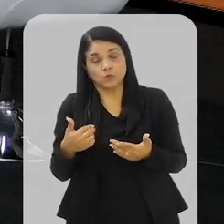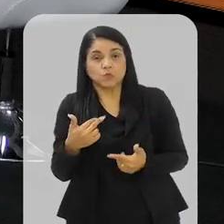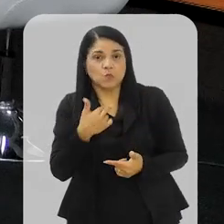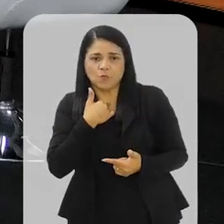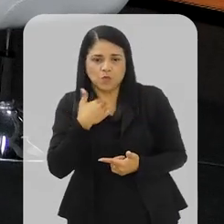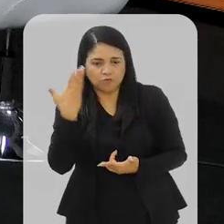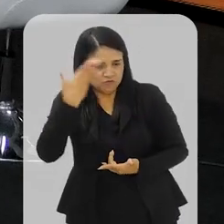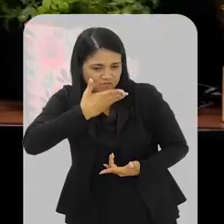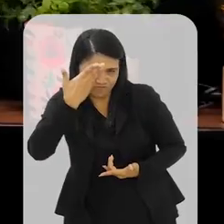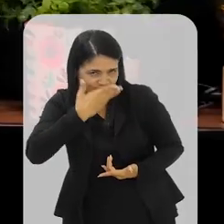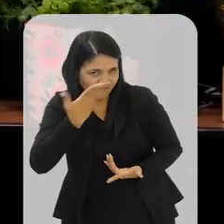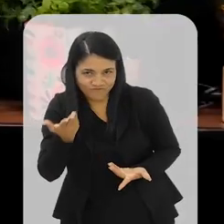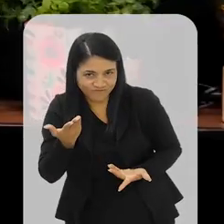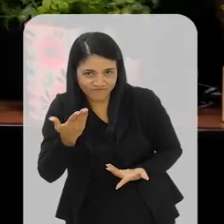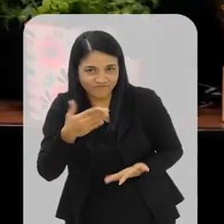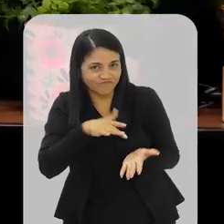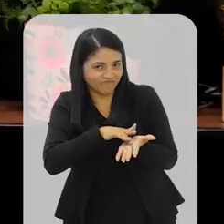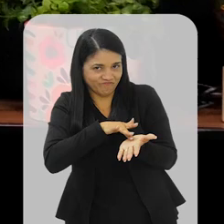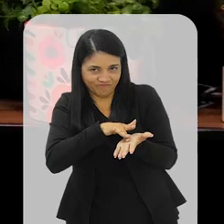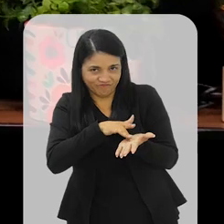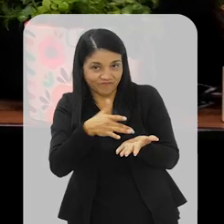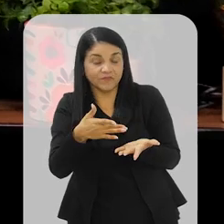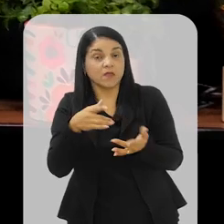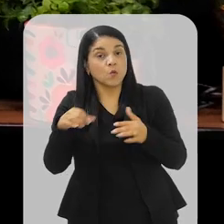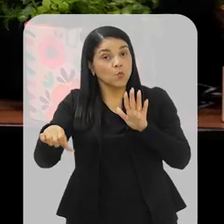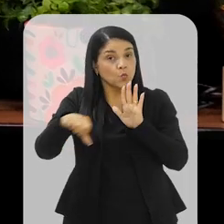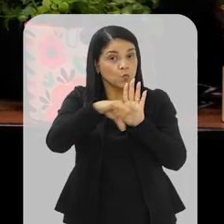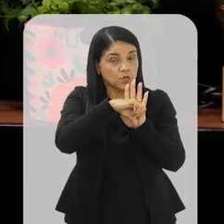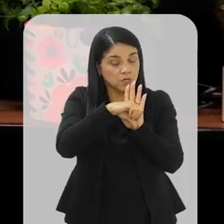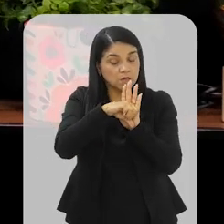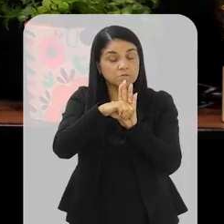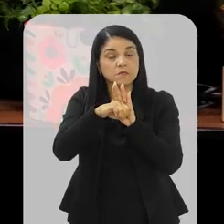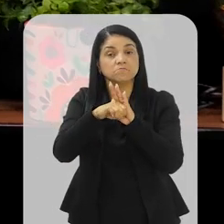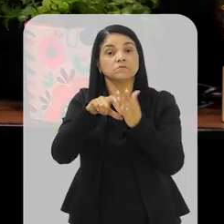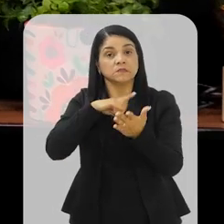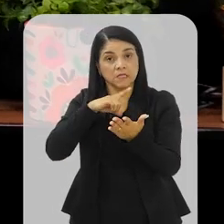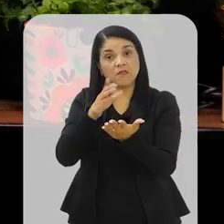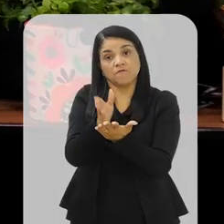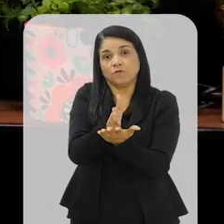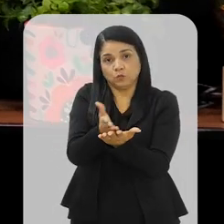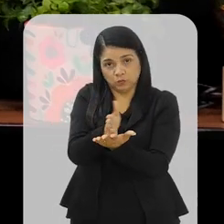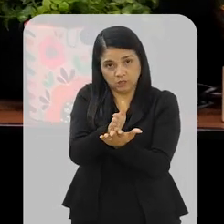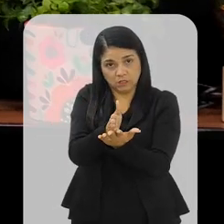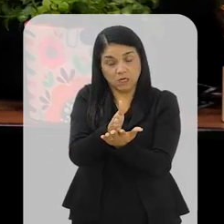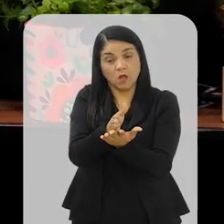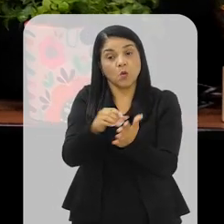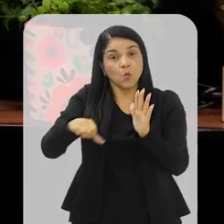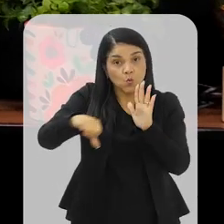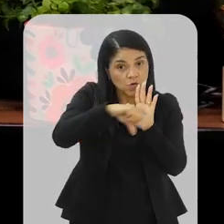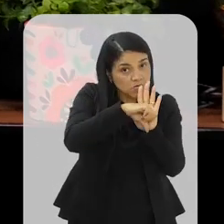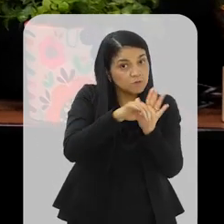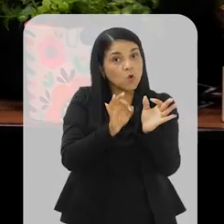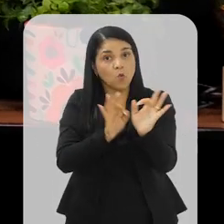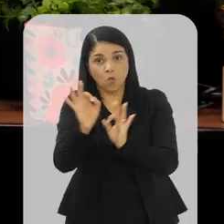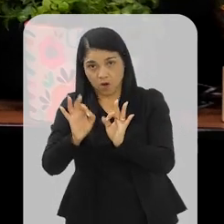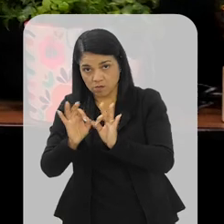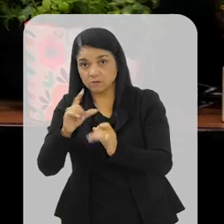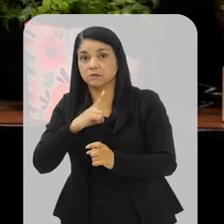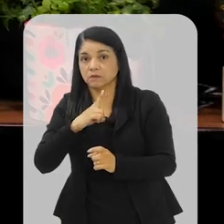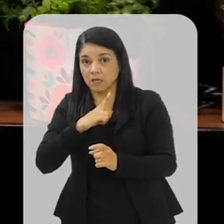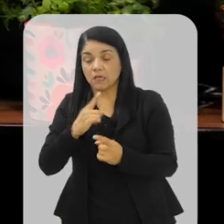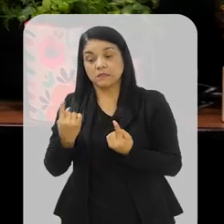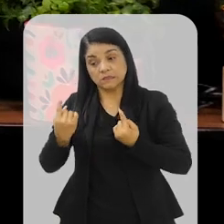podemos fechar os olhos né a criminalidade ela atravessa fronteiras o crime ele se organiza isso